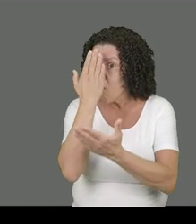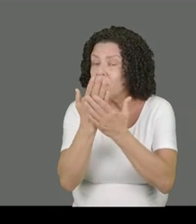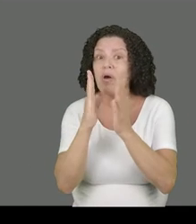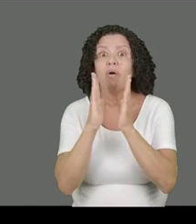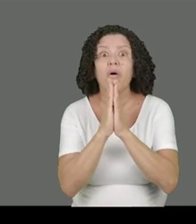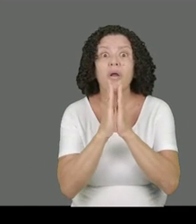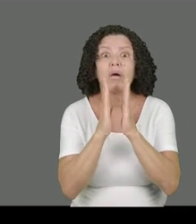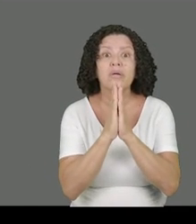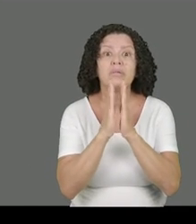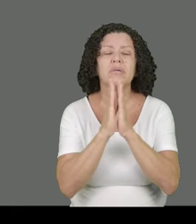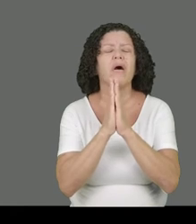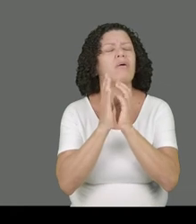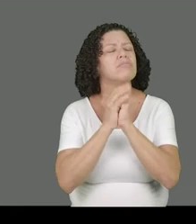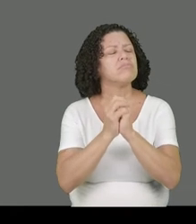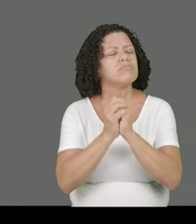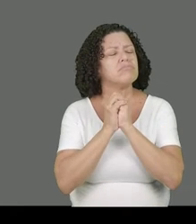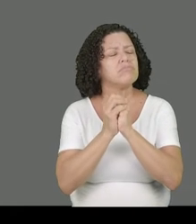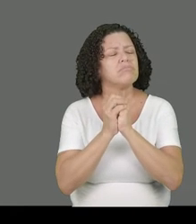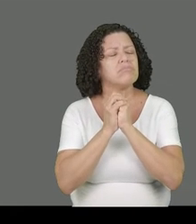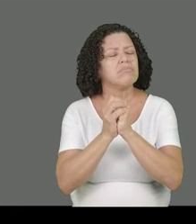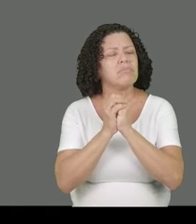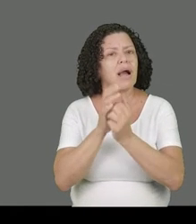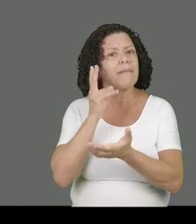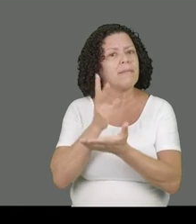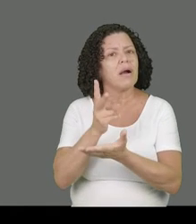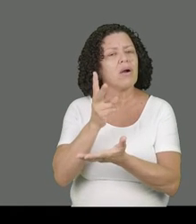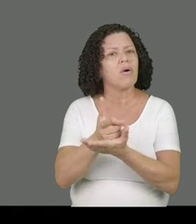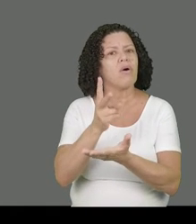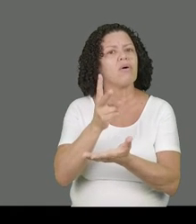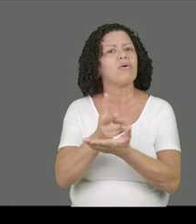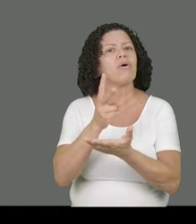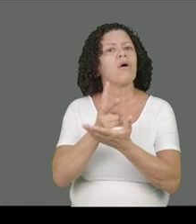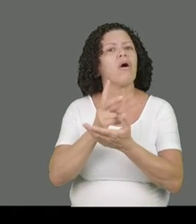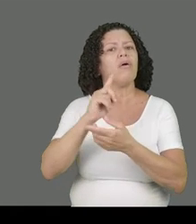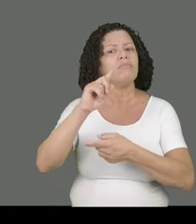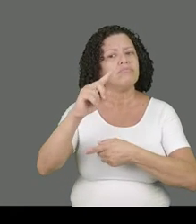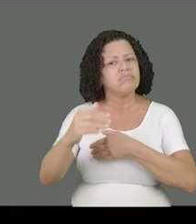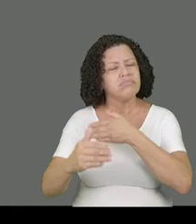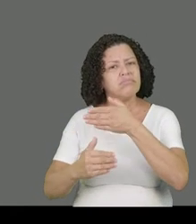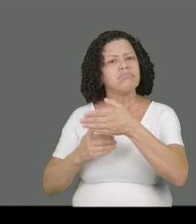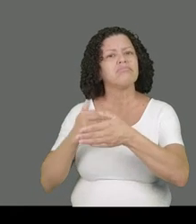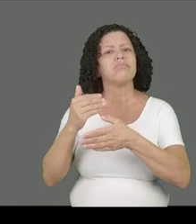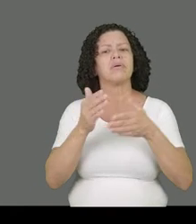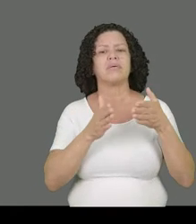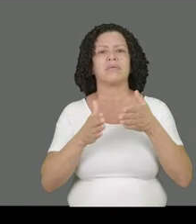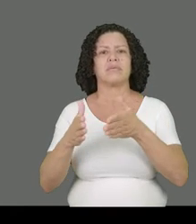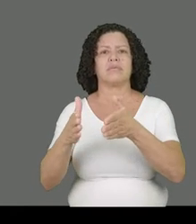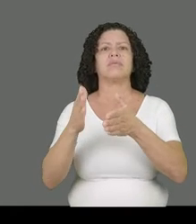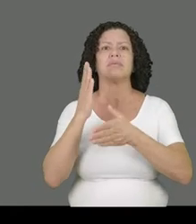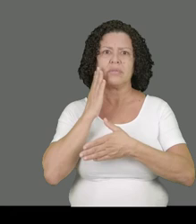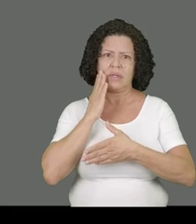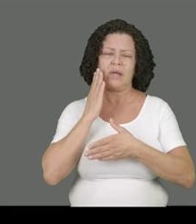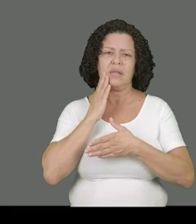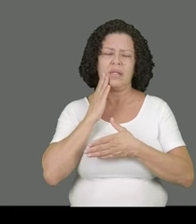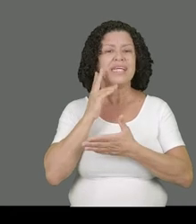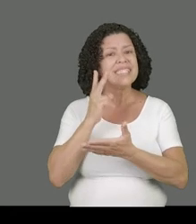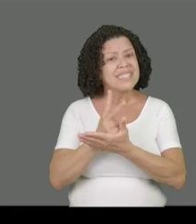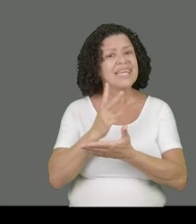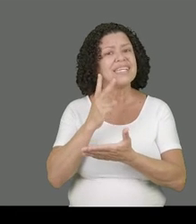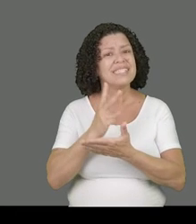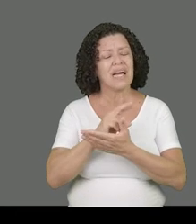silêncio, confiança e oração, para prosseguir, para passar por esse período, principalmente por esse